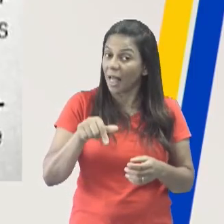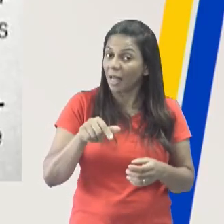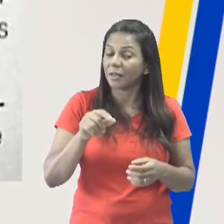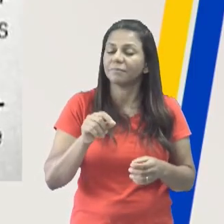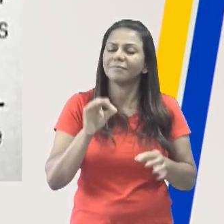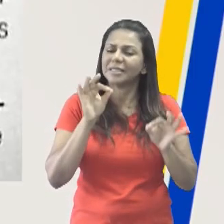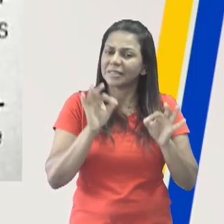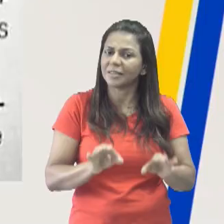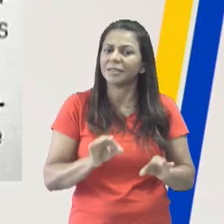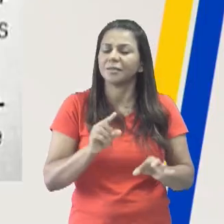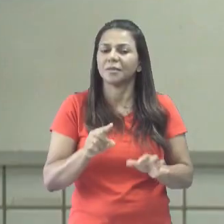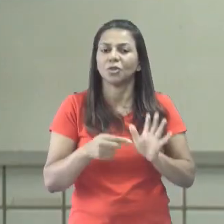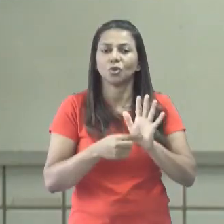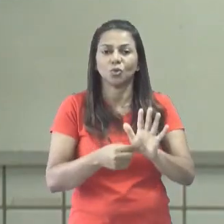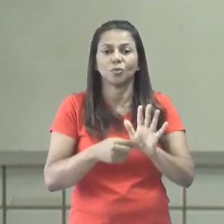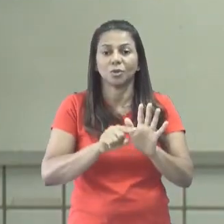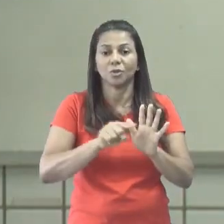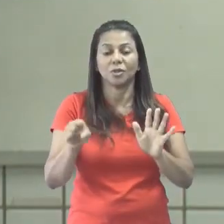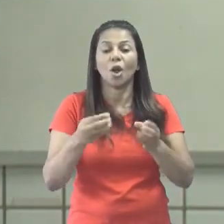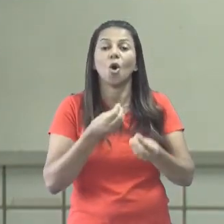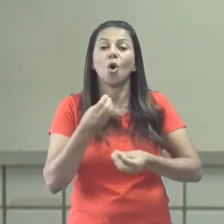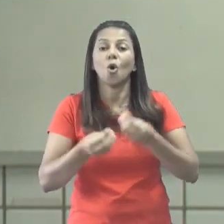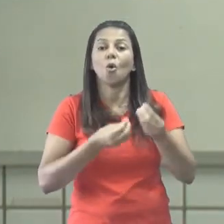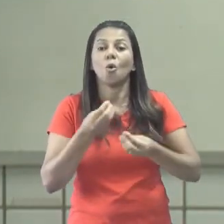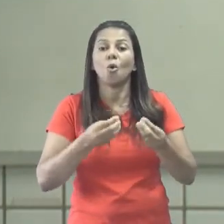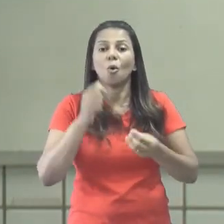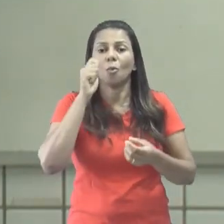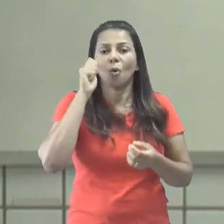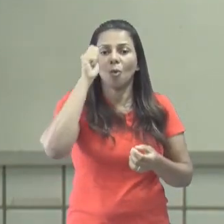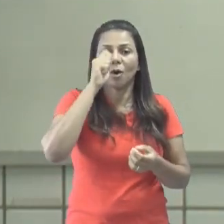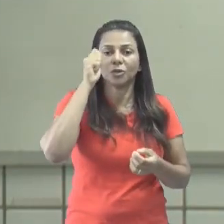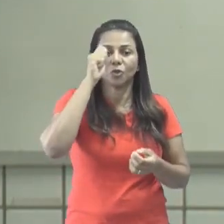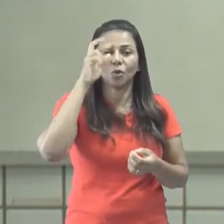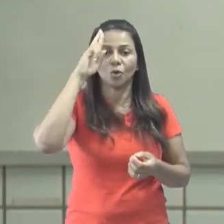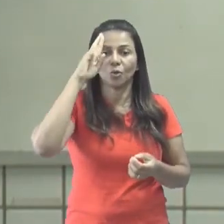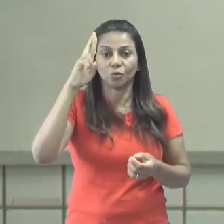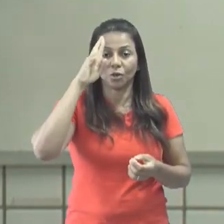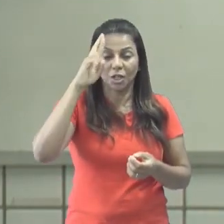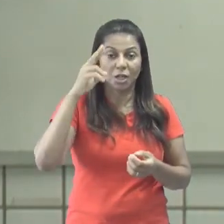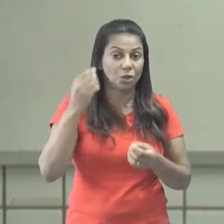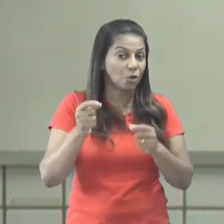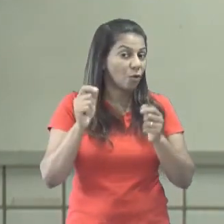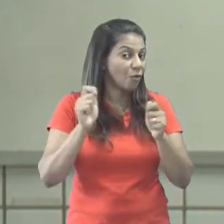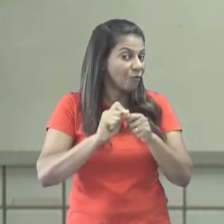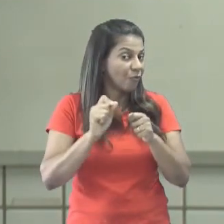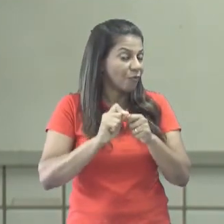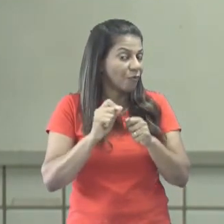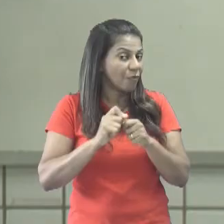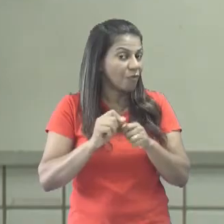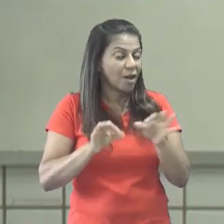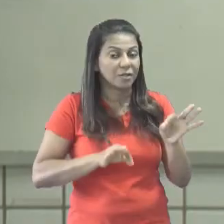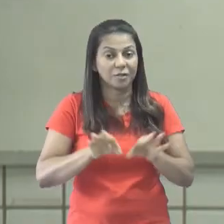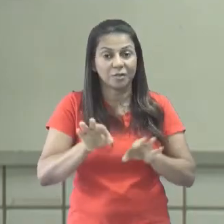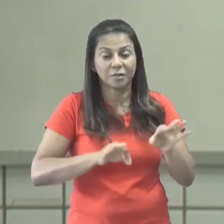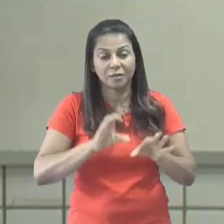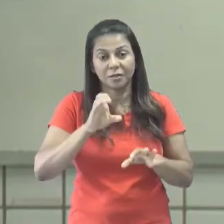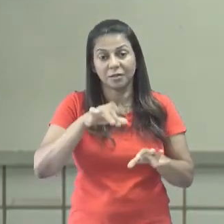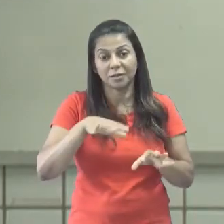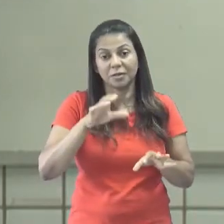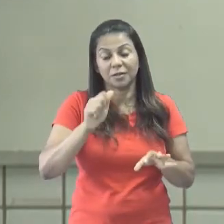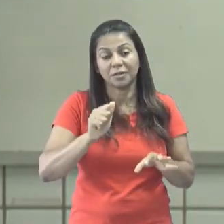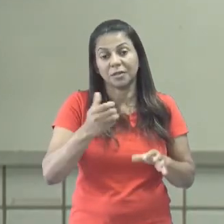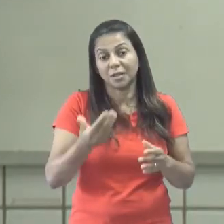exatamente essas indicações de como o ator, de como o diretor deve proceder na hora que for dar